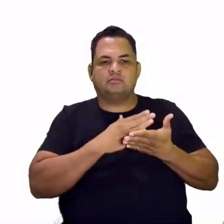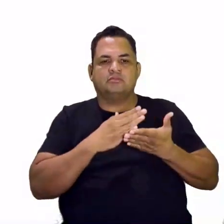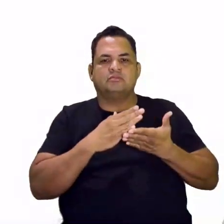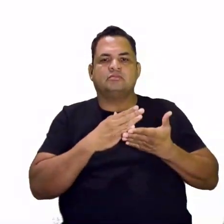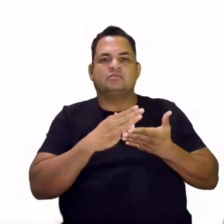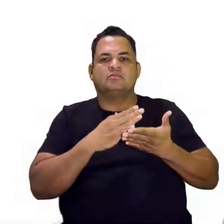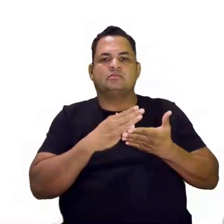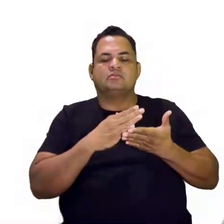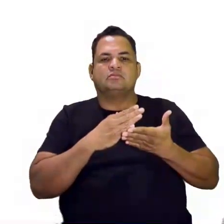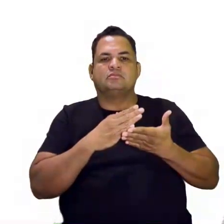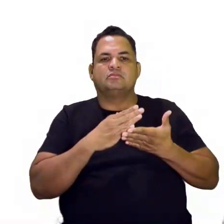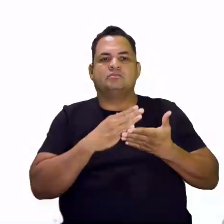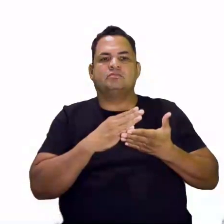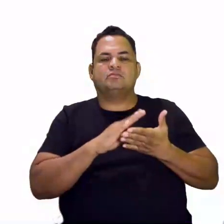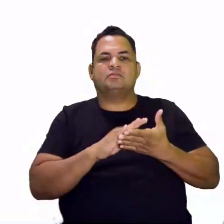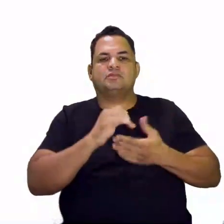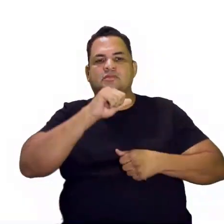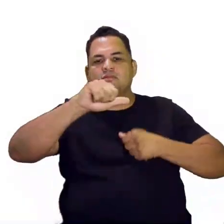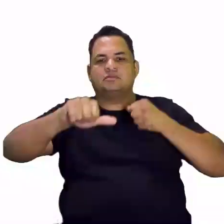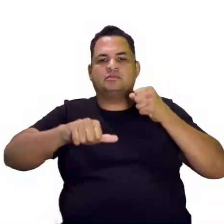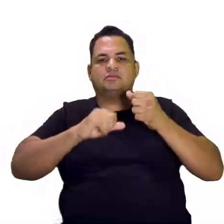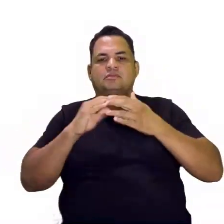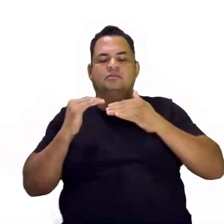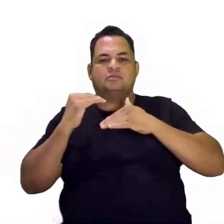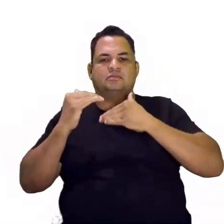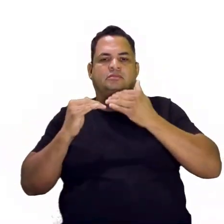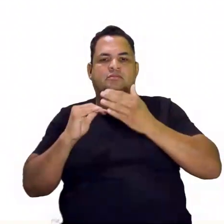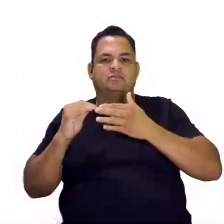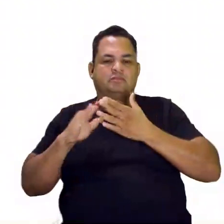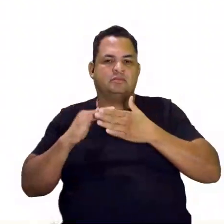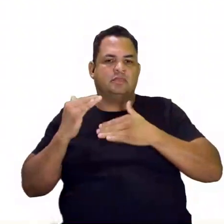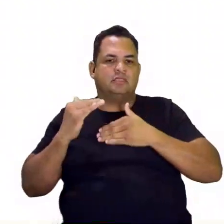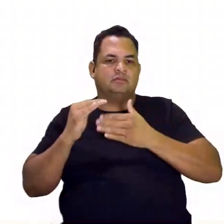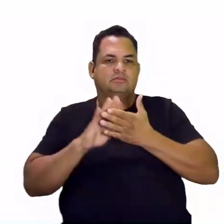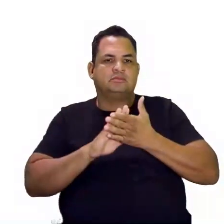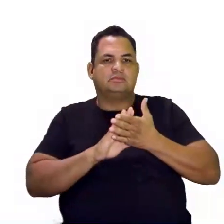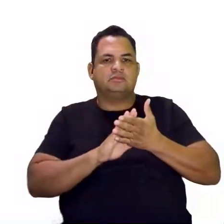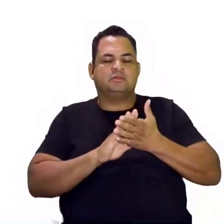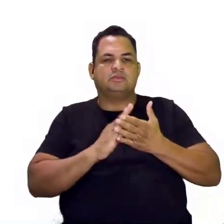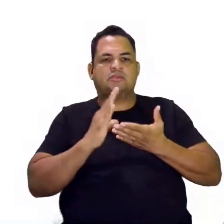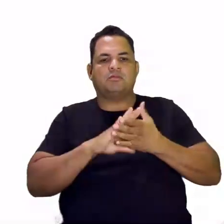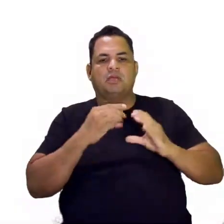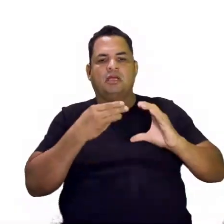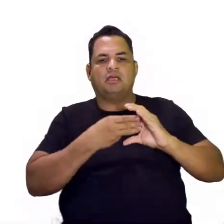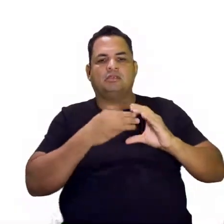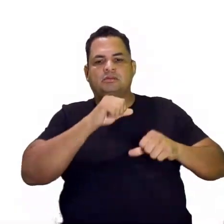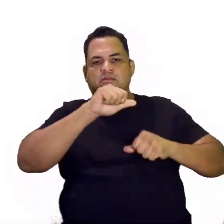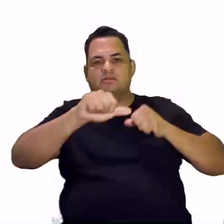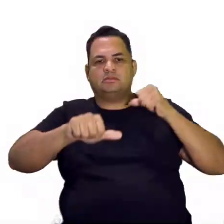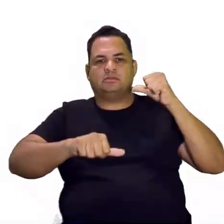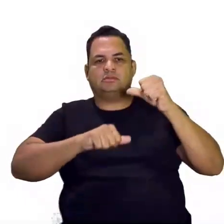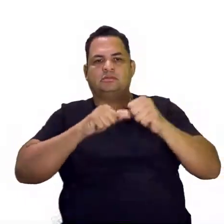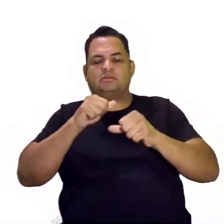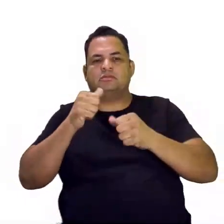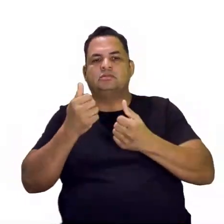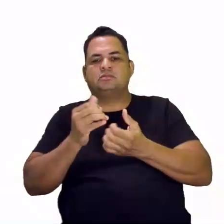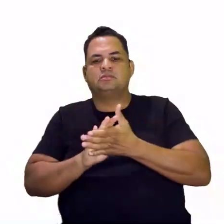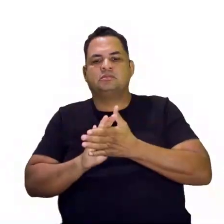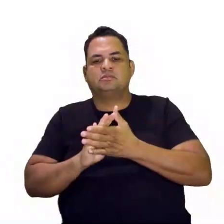desse processo evolutivo, dessas transformações que foram acontecendo de uma célula procarionte se transformar numa